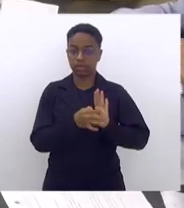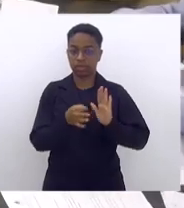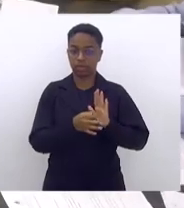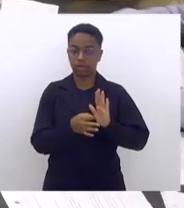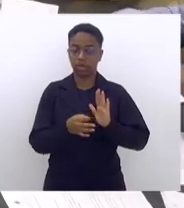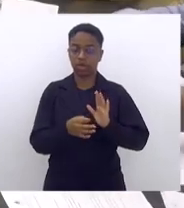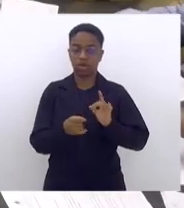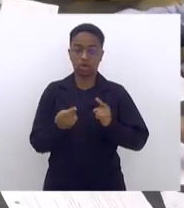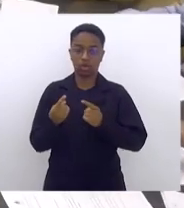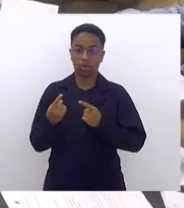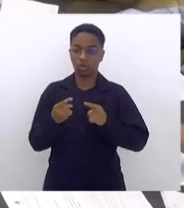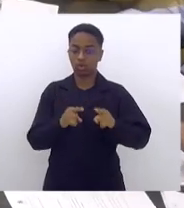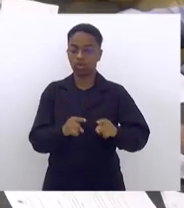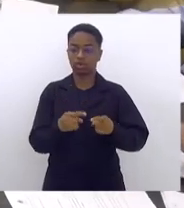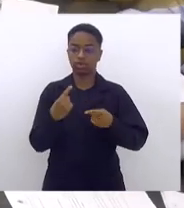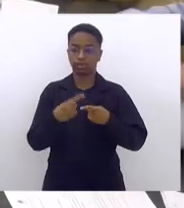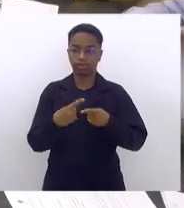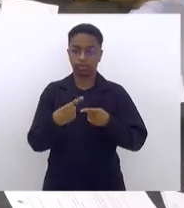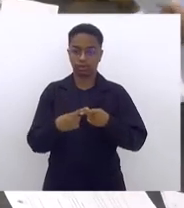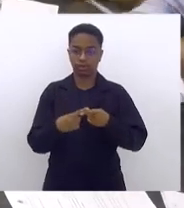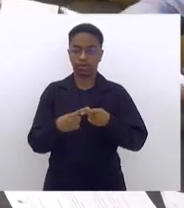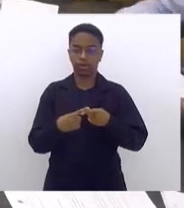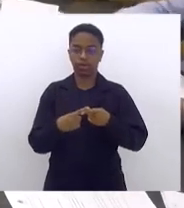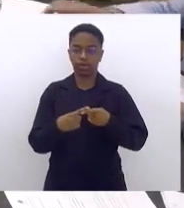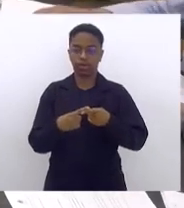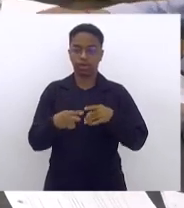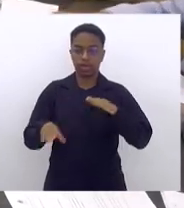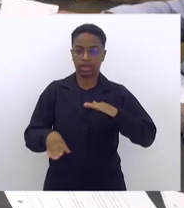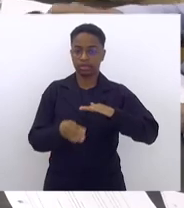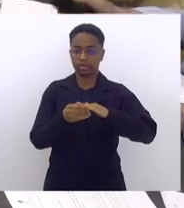estavam descaracterizando a intenção da autora.